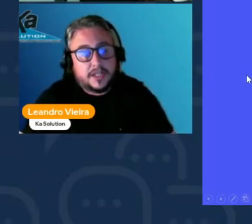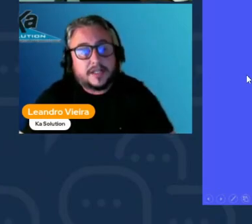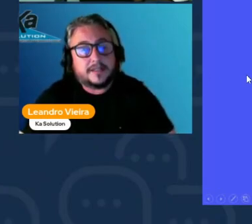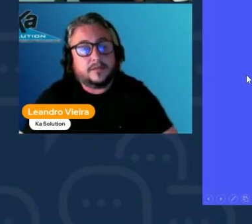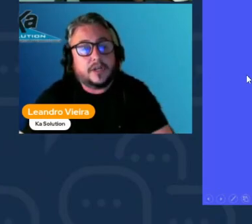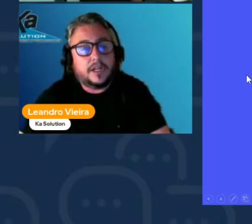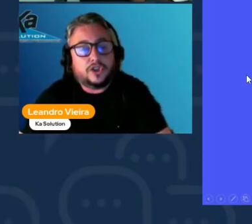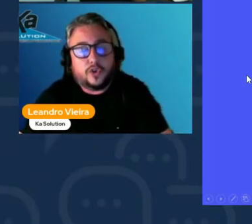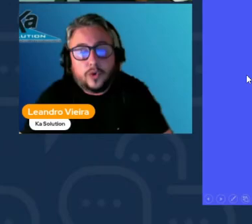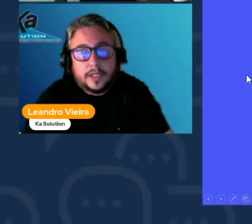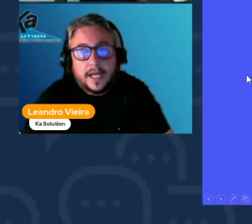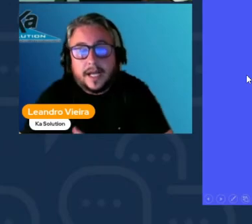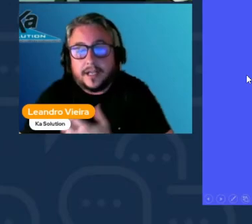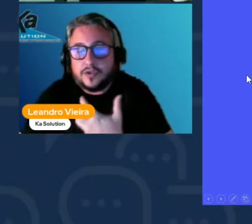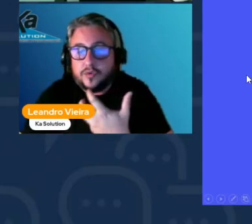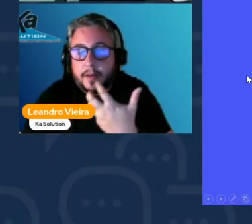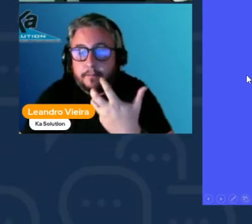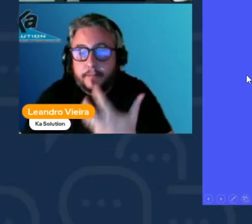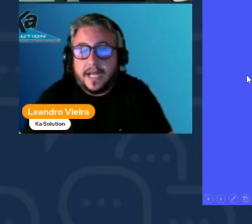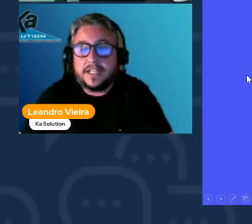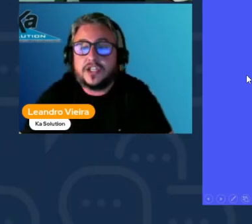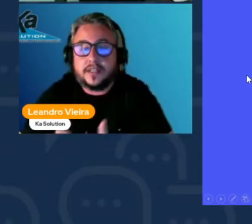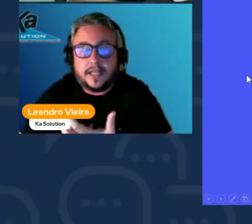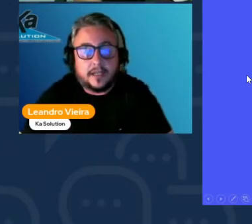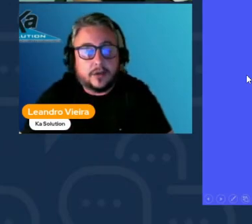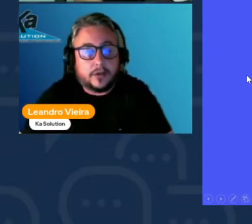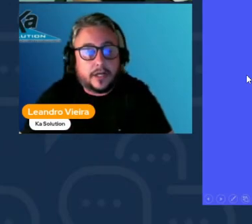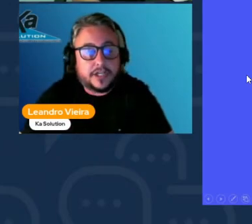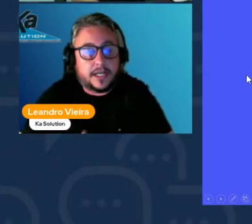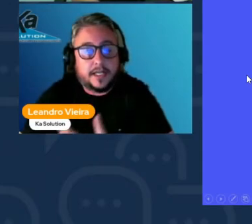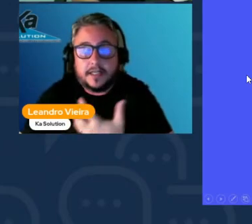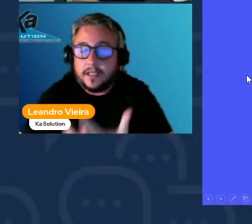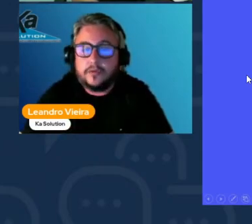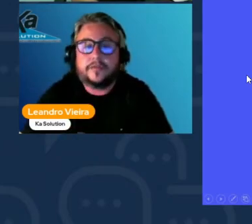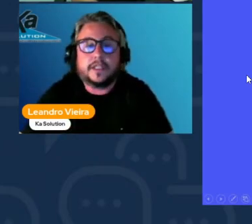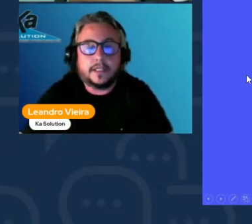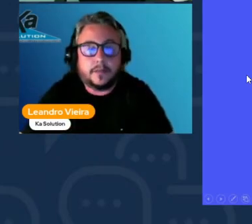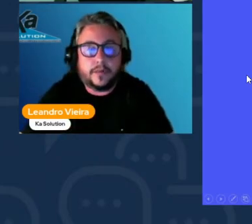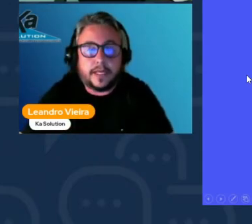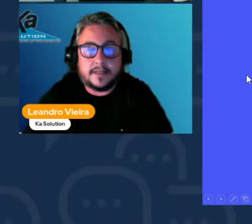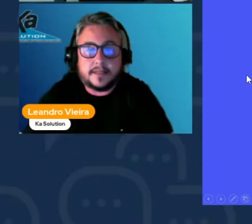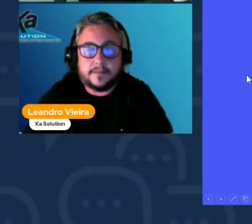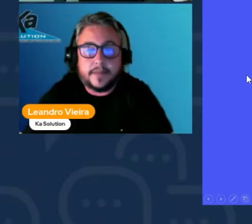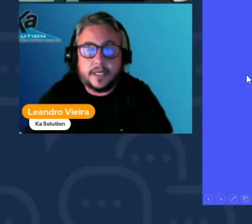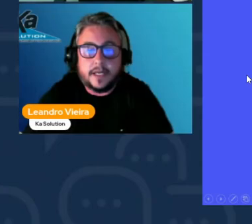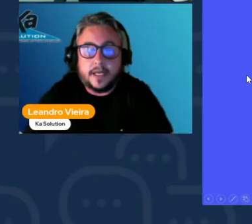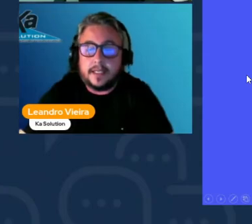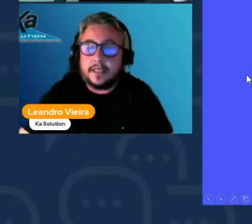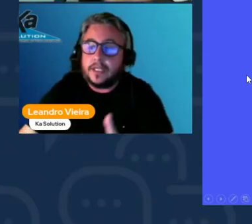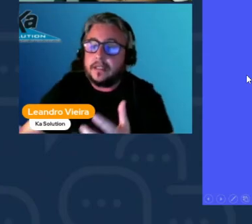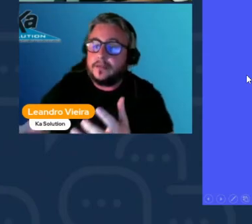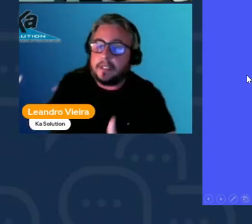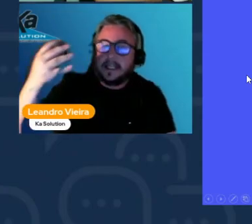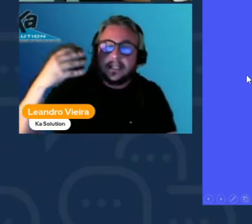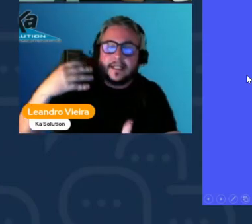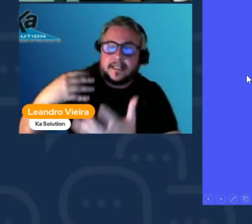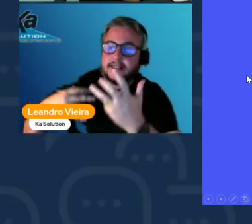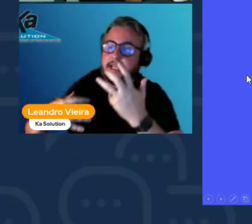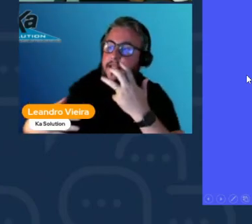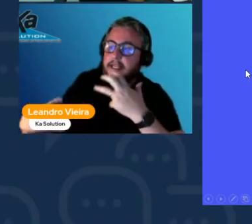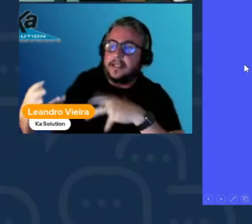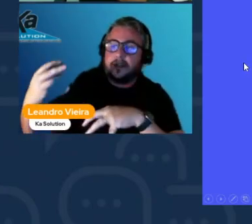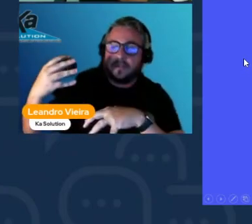já utilizam toda a sua parte tecnológica na nuvem da AWS. Então, ela não tem